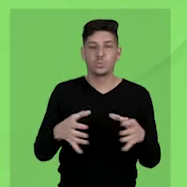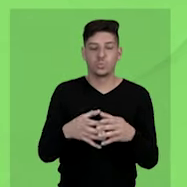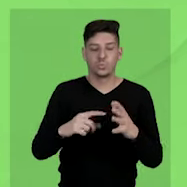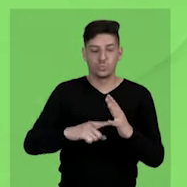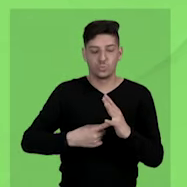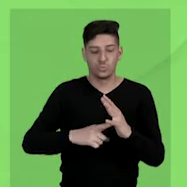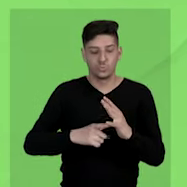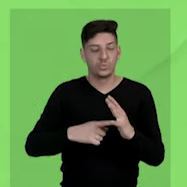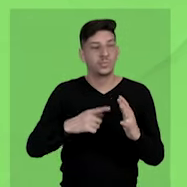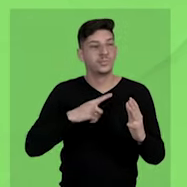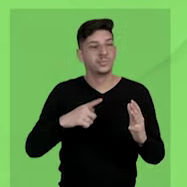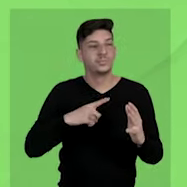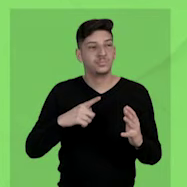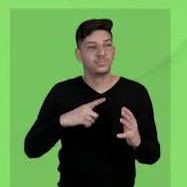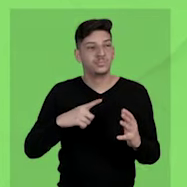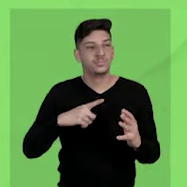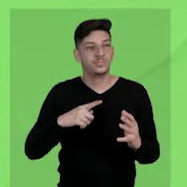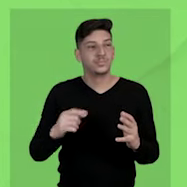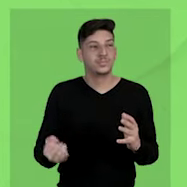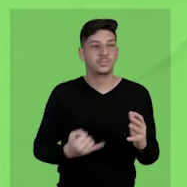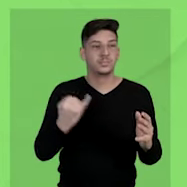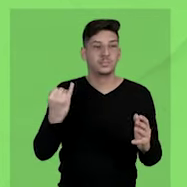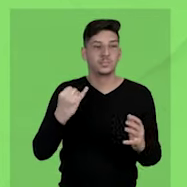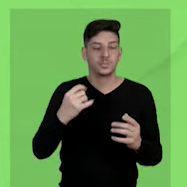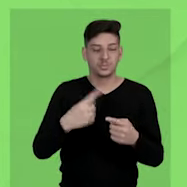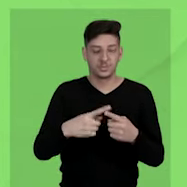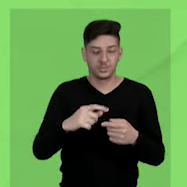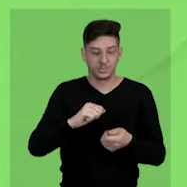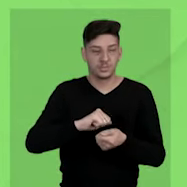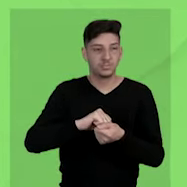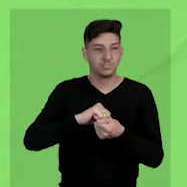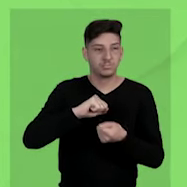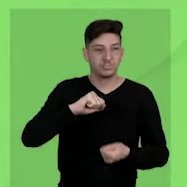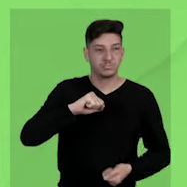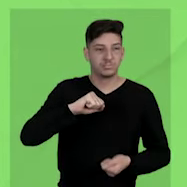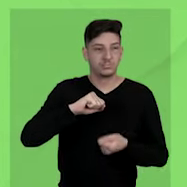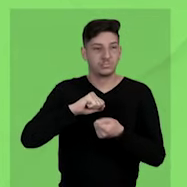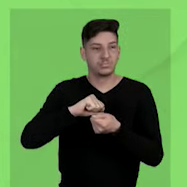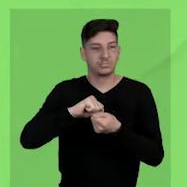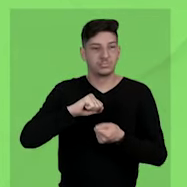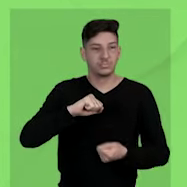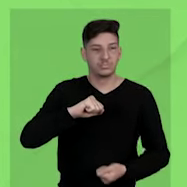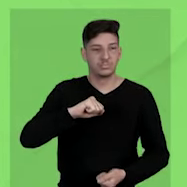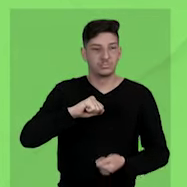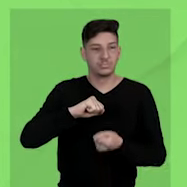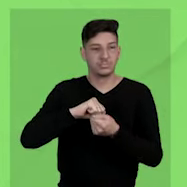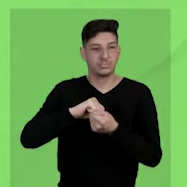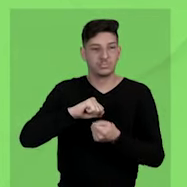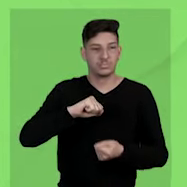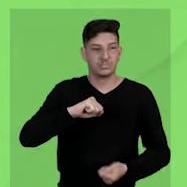esse eixo aqui correndo, e esse eixo é que vai fazer com que aquela expulsão ali, aquela